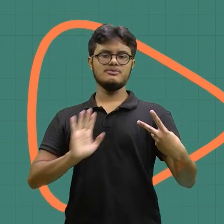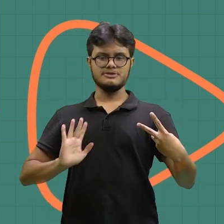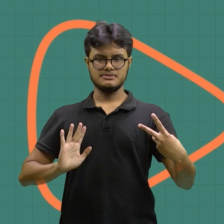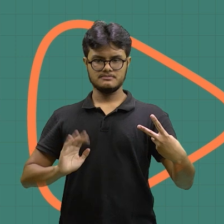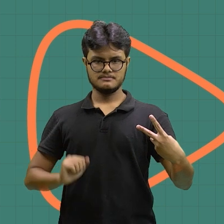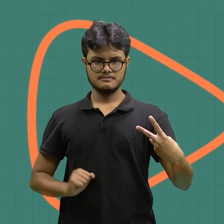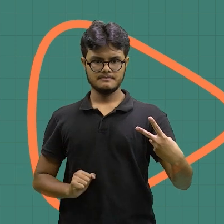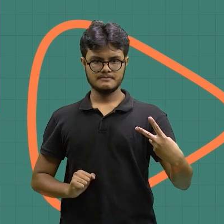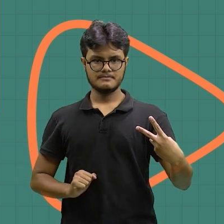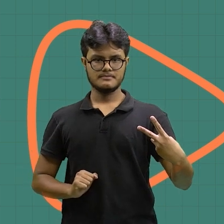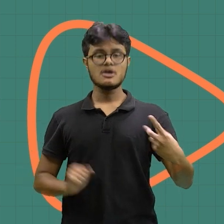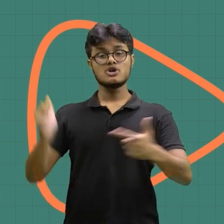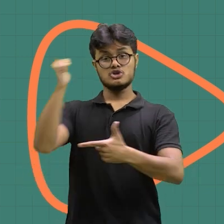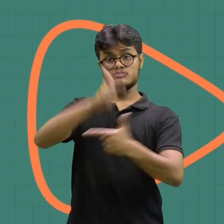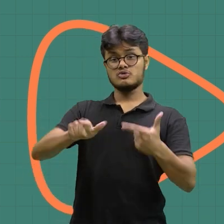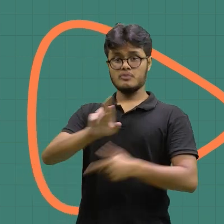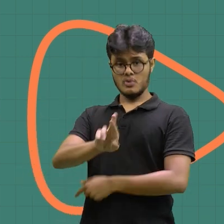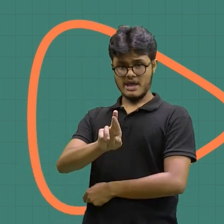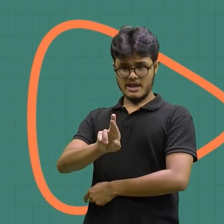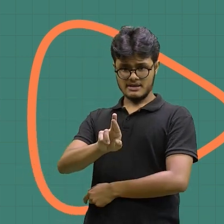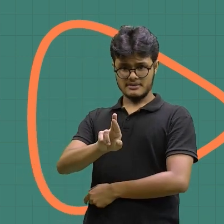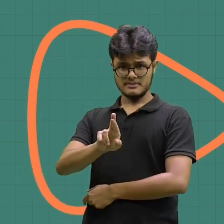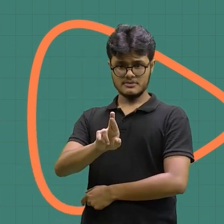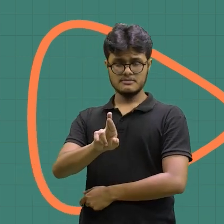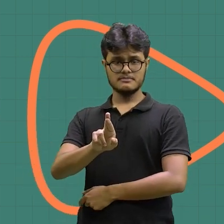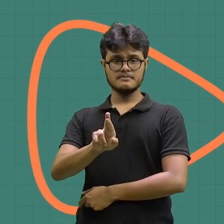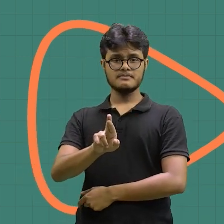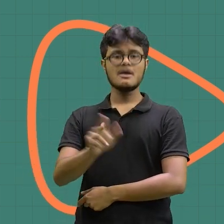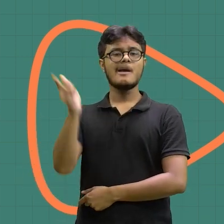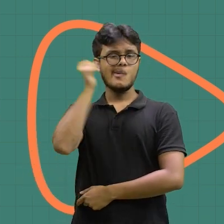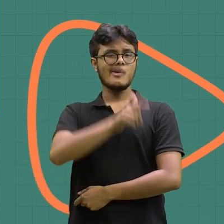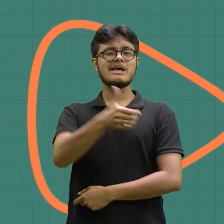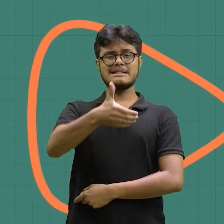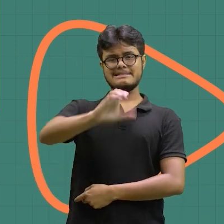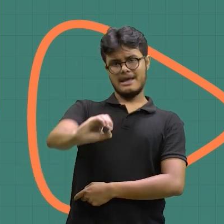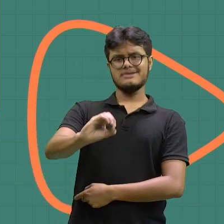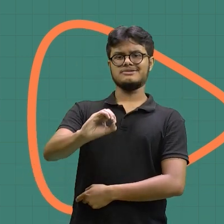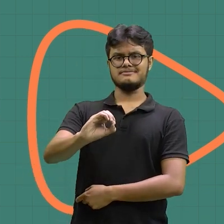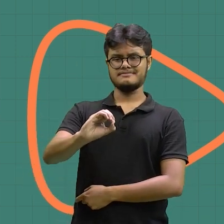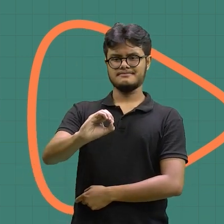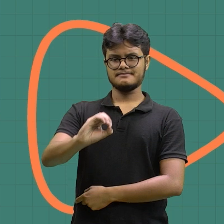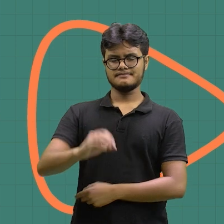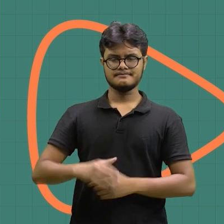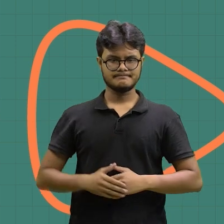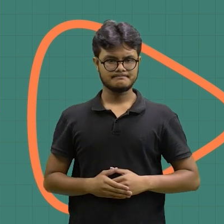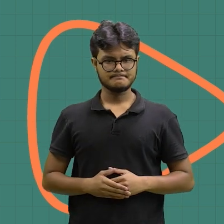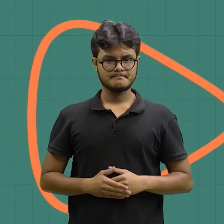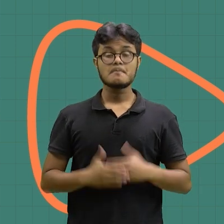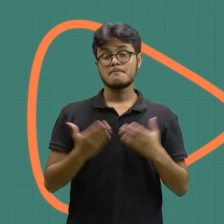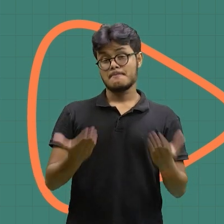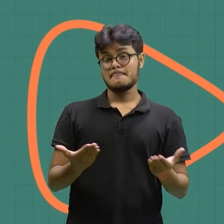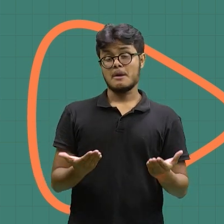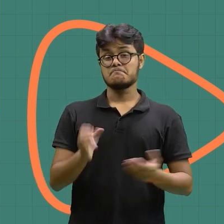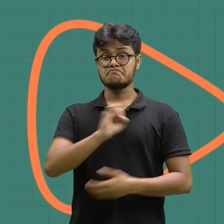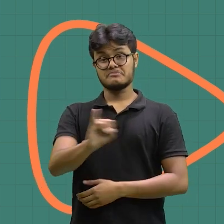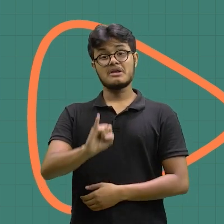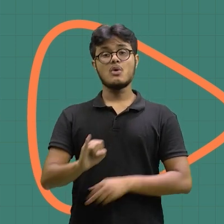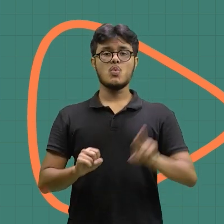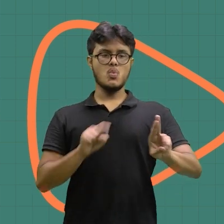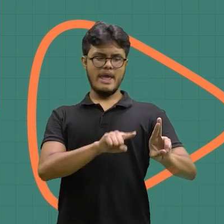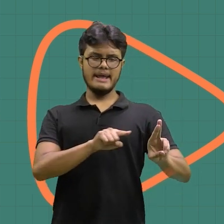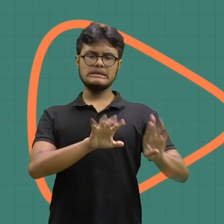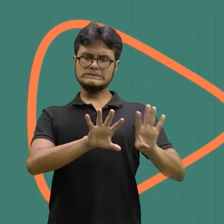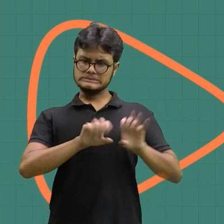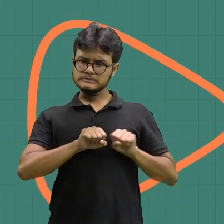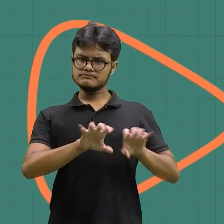consigo achar a resistência interna do gerador. Como esse gerador ele tem uma resistência interna